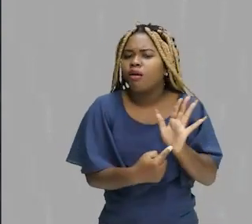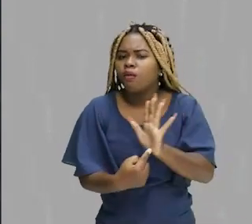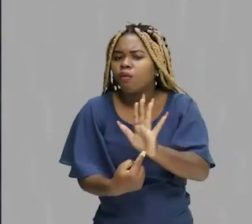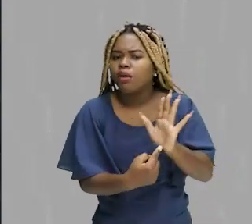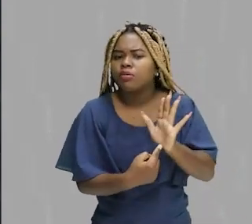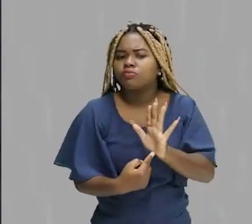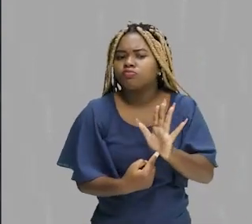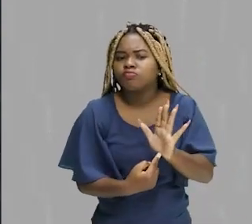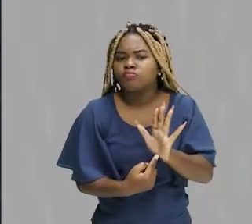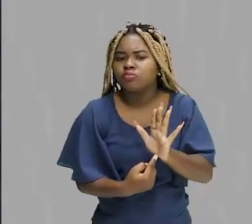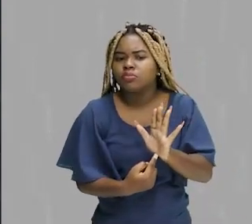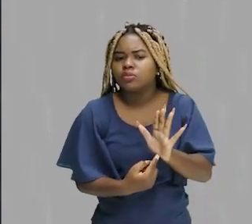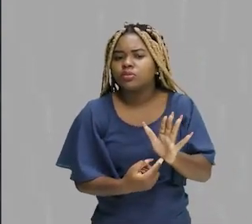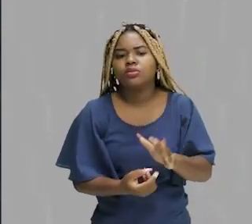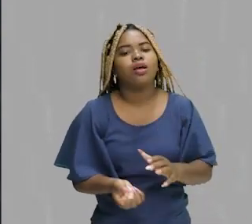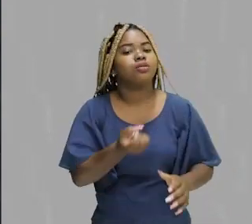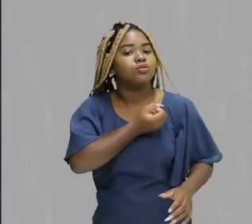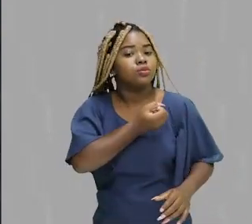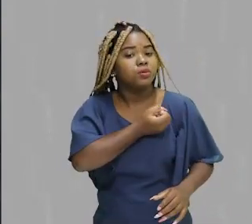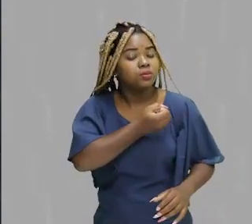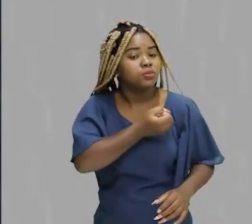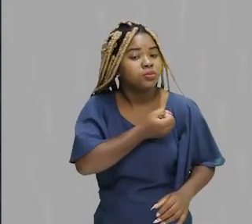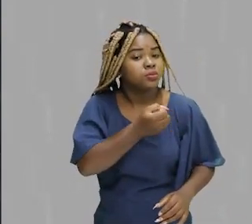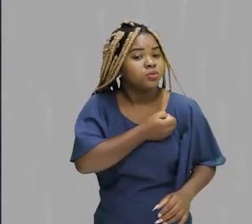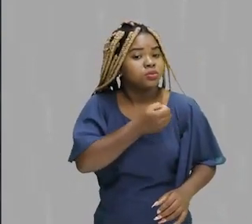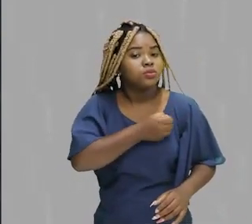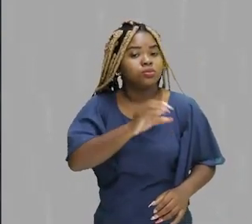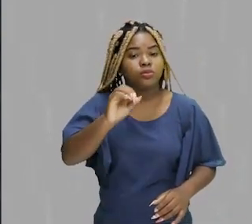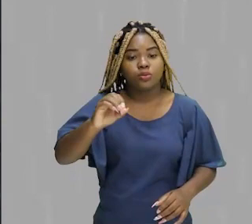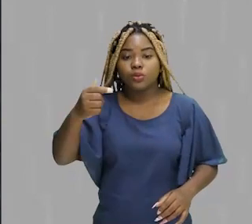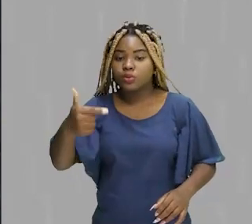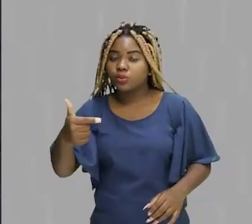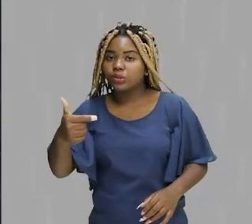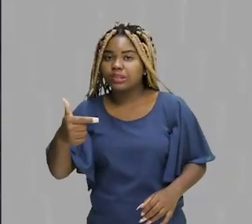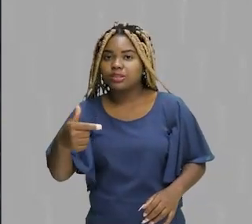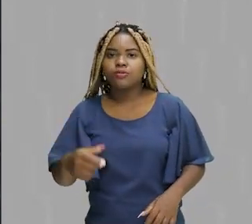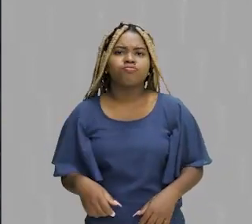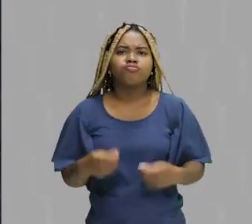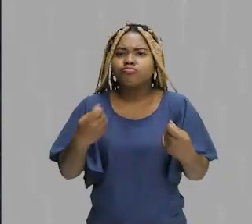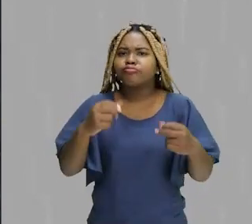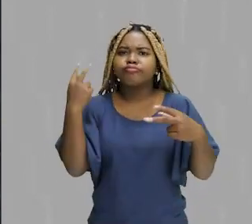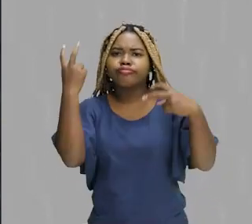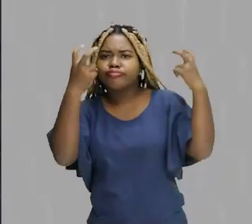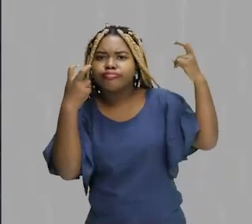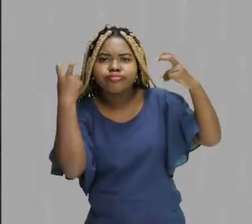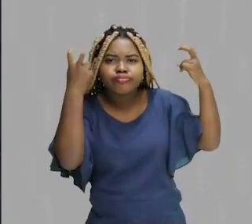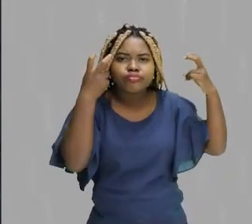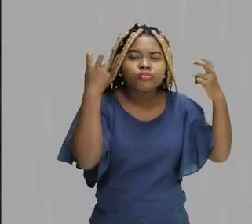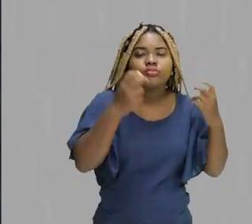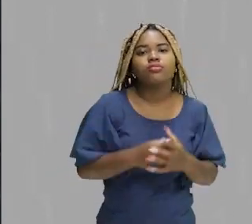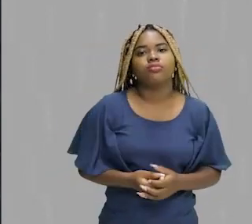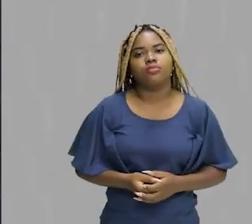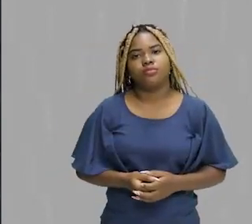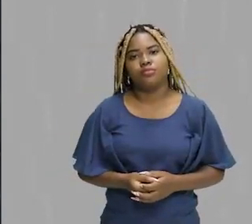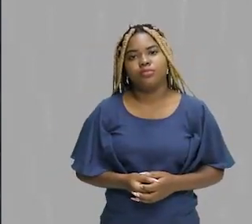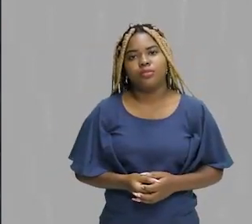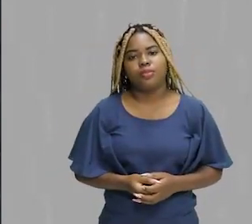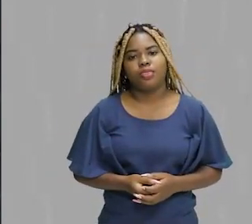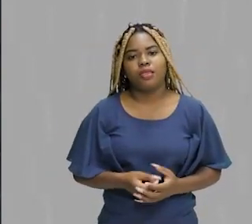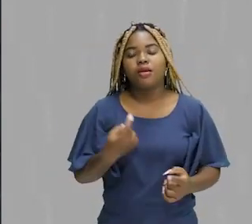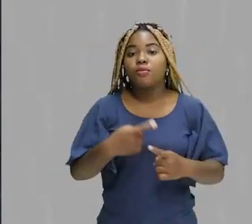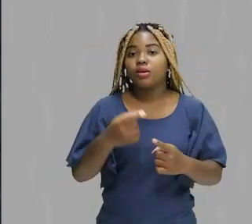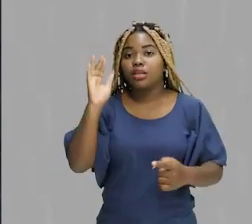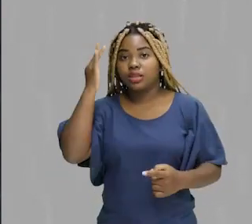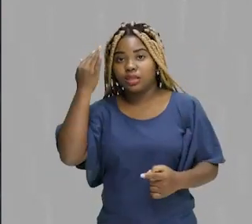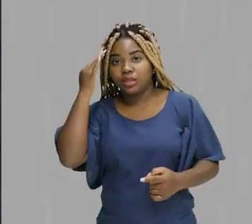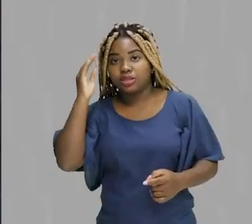o valor do O2, você não precisa se preocupar. Não apareceu? A gente subentende que vale zero. Por quê? Porque é uma